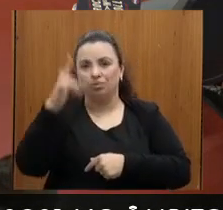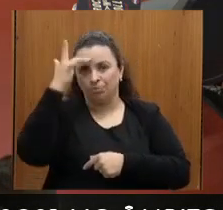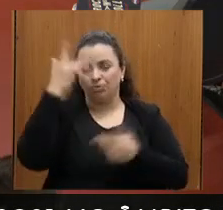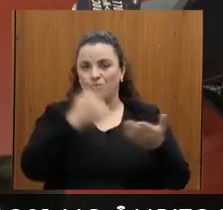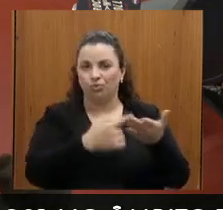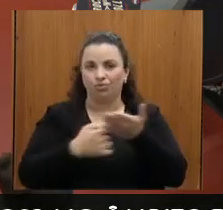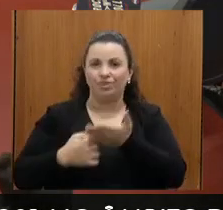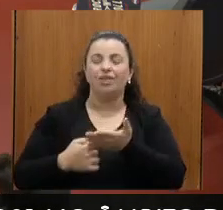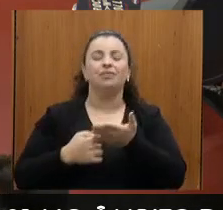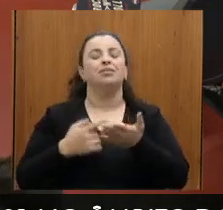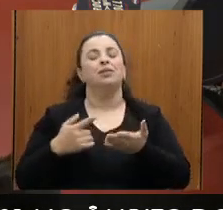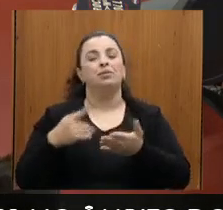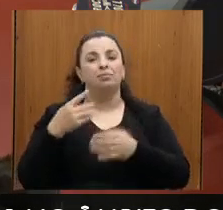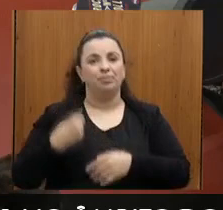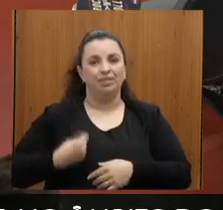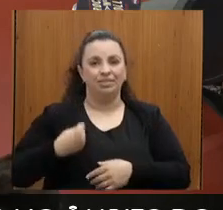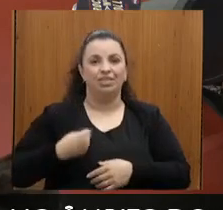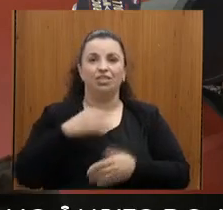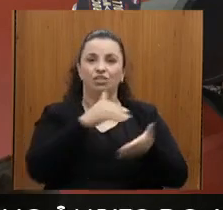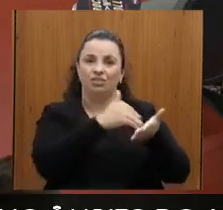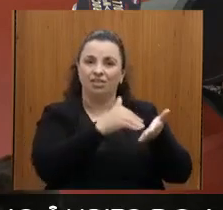Luísa e o secretário Igor Eto.